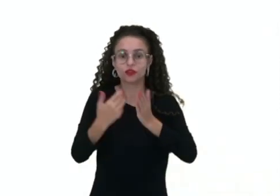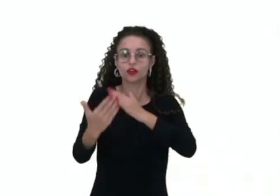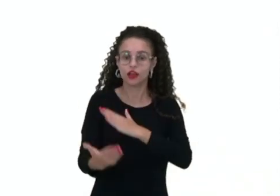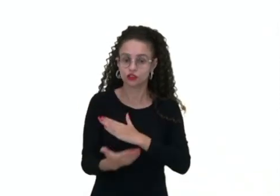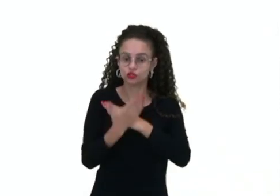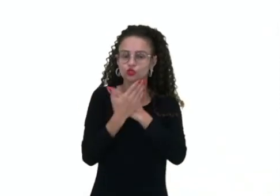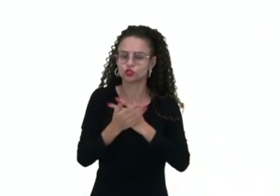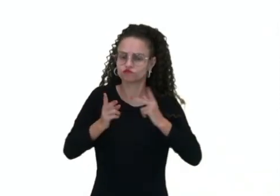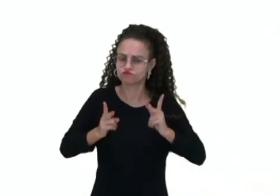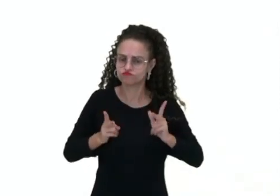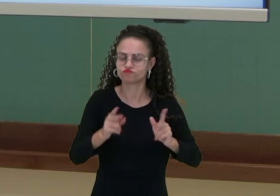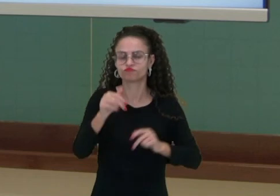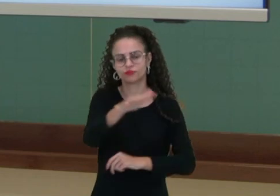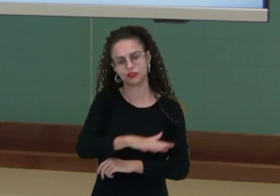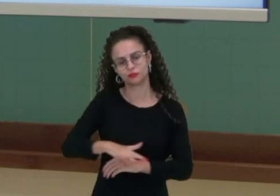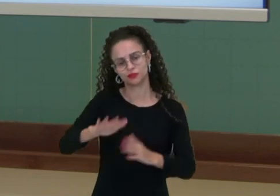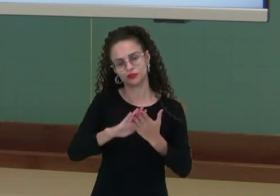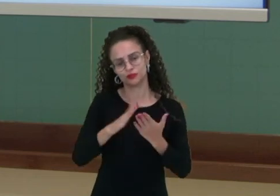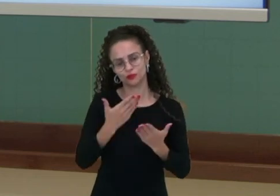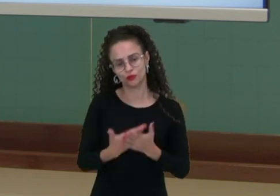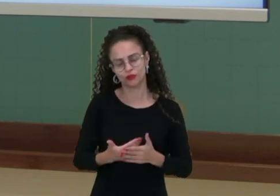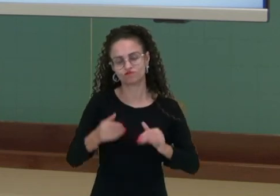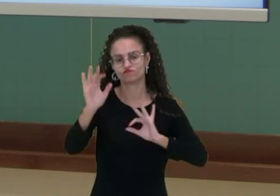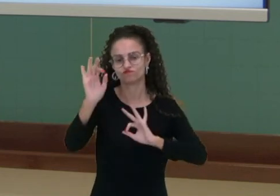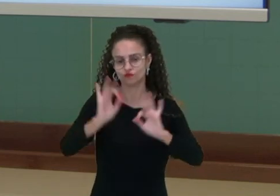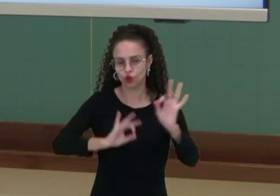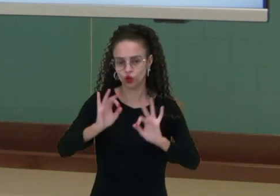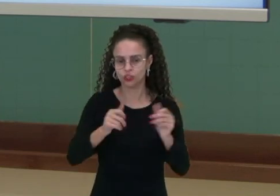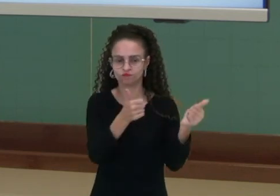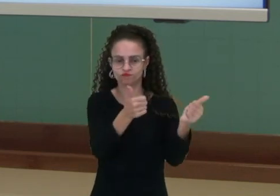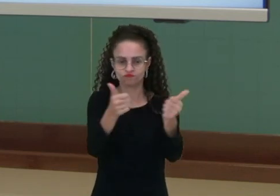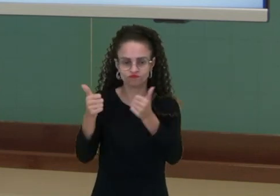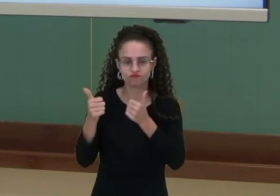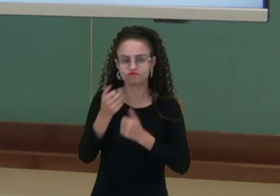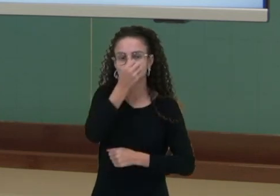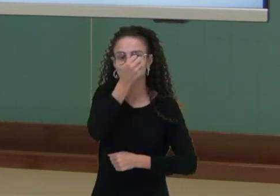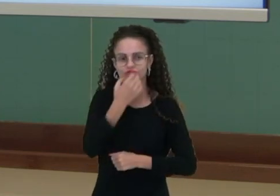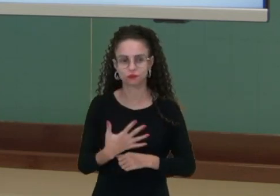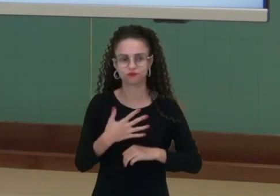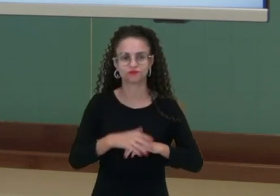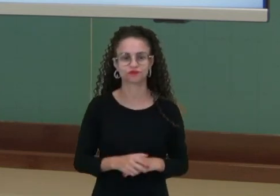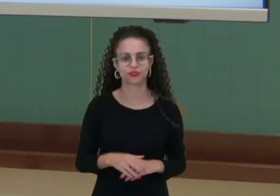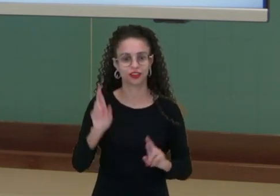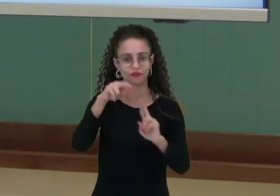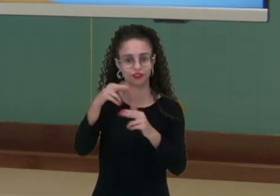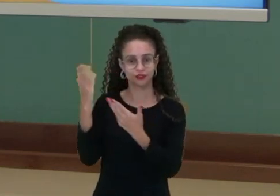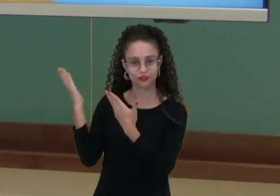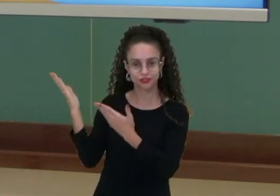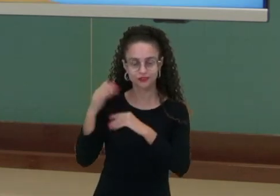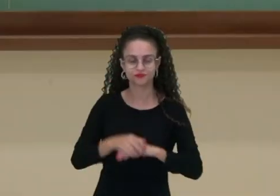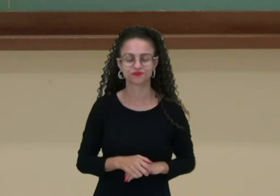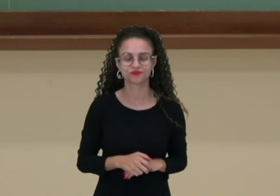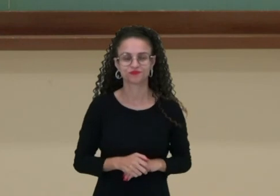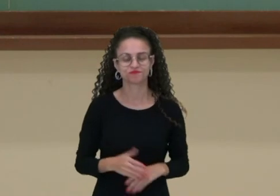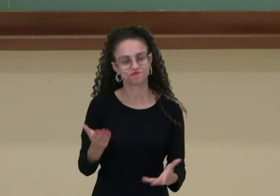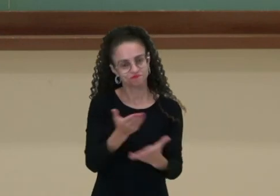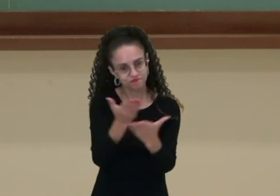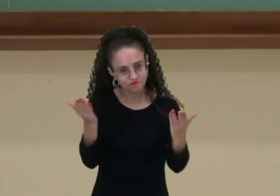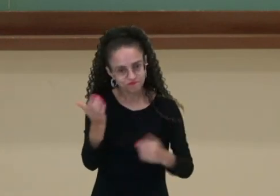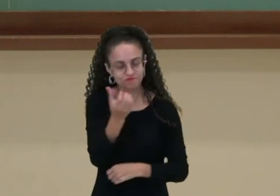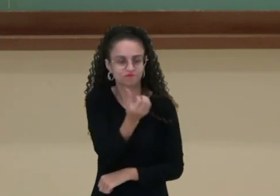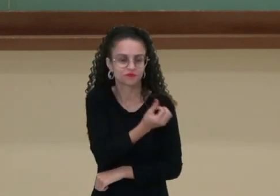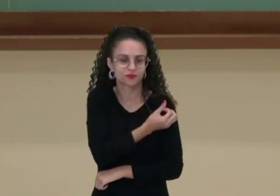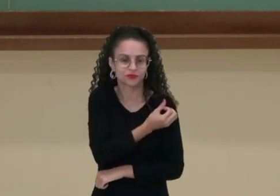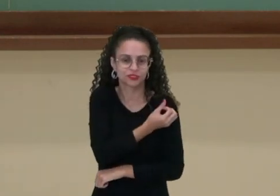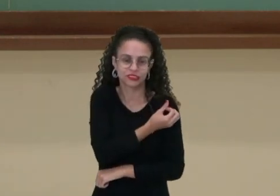a manter o ambiente escolar sempre organizado e saudável. Nossas referências, galerinha do sexto